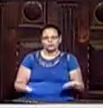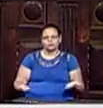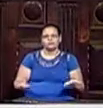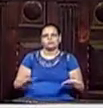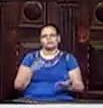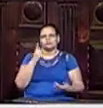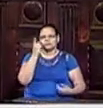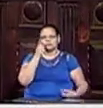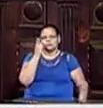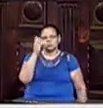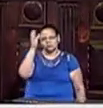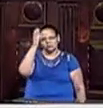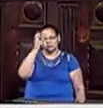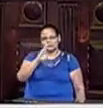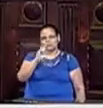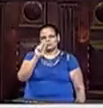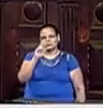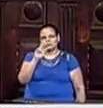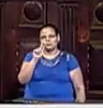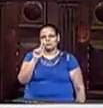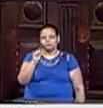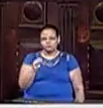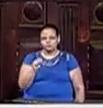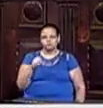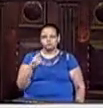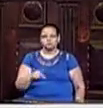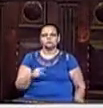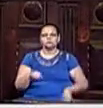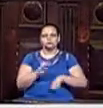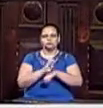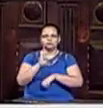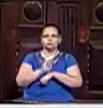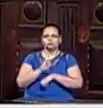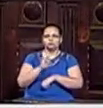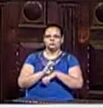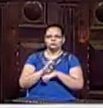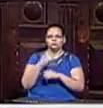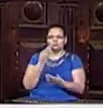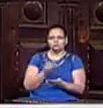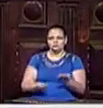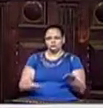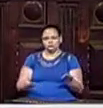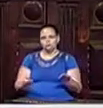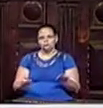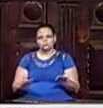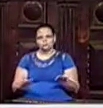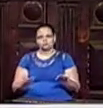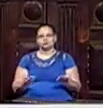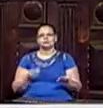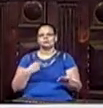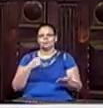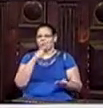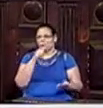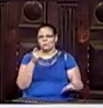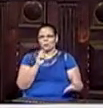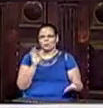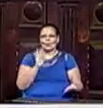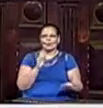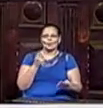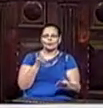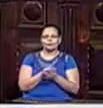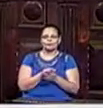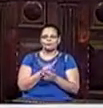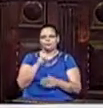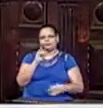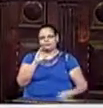Tio Carlos, para o Estado. A perda derivada da sonegação do